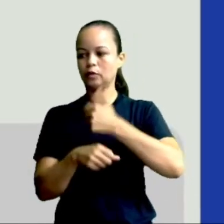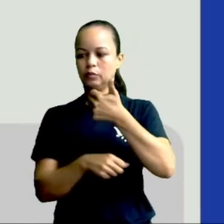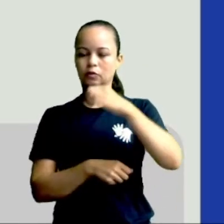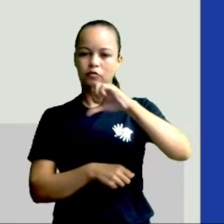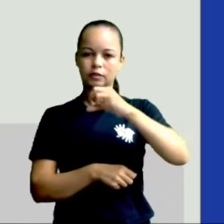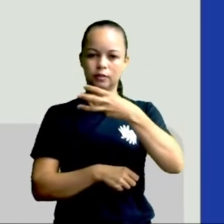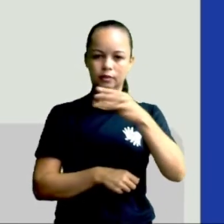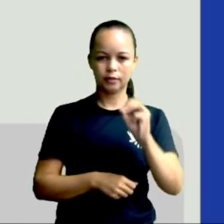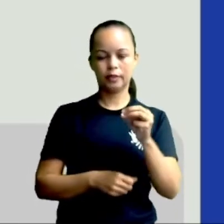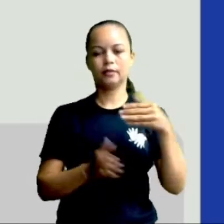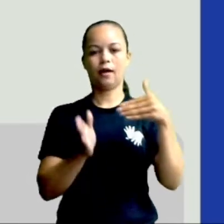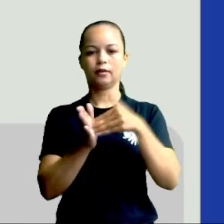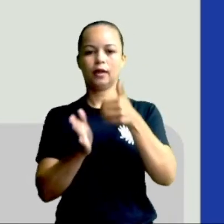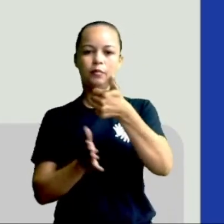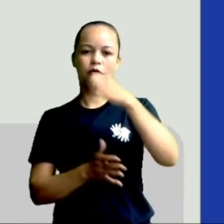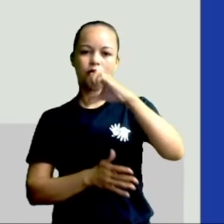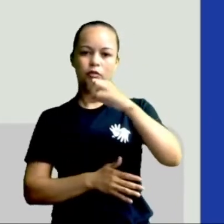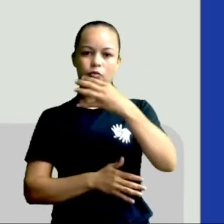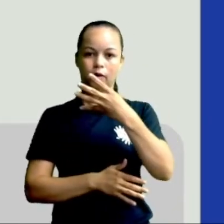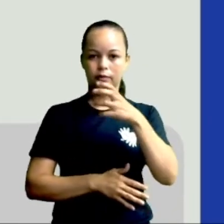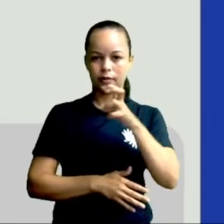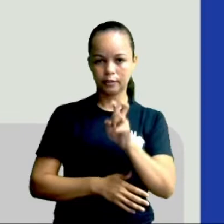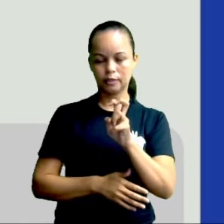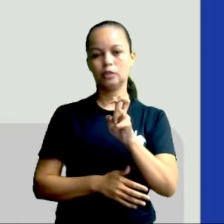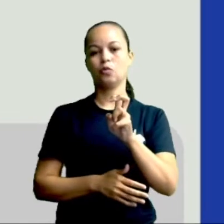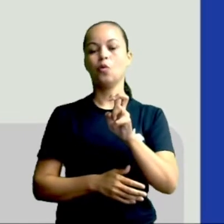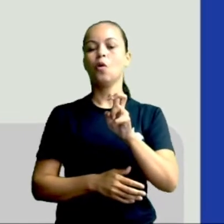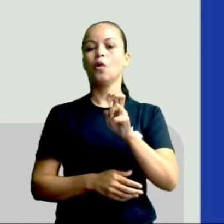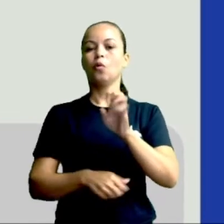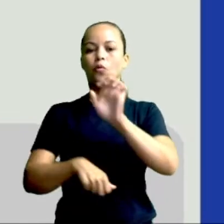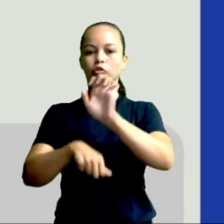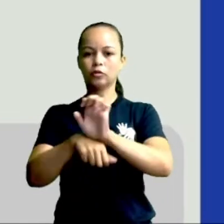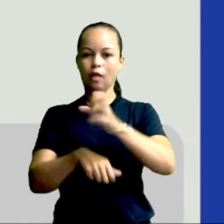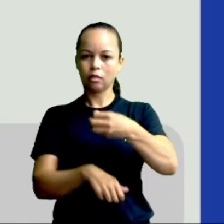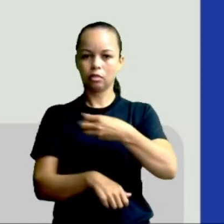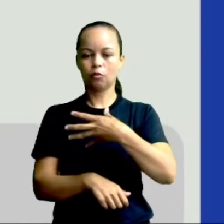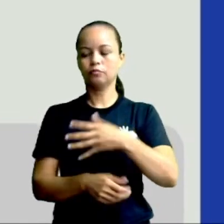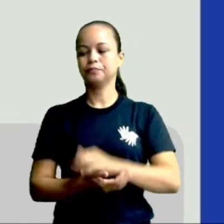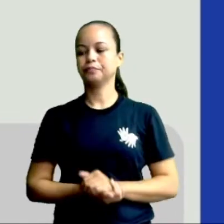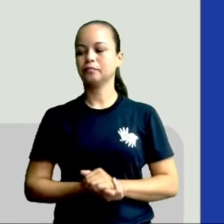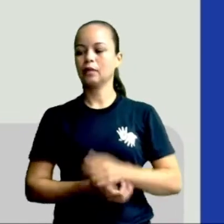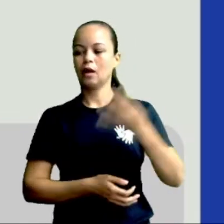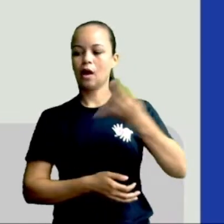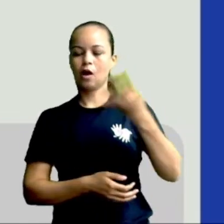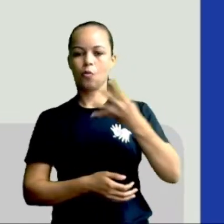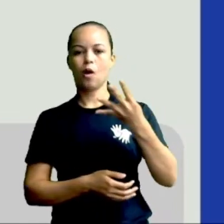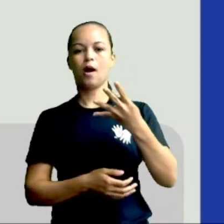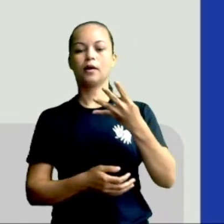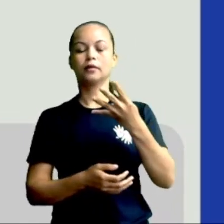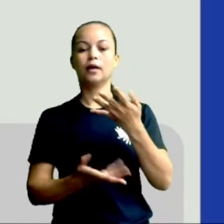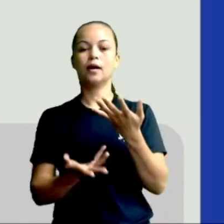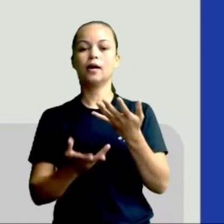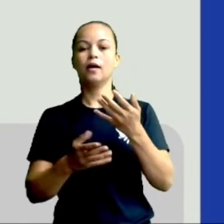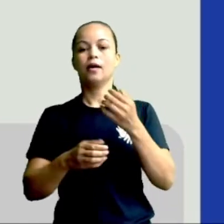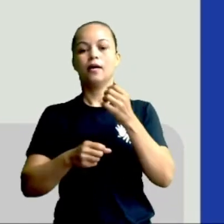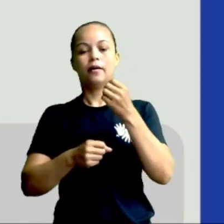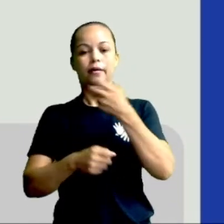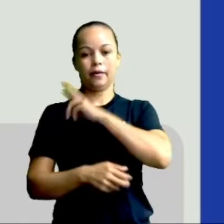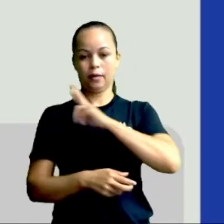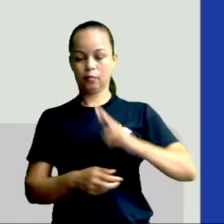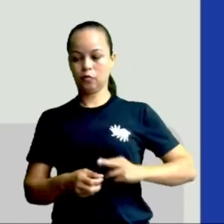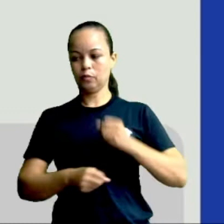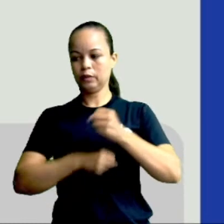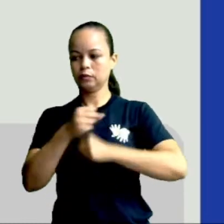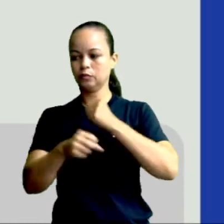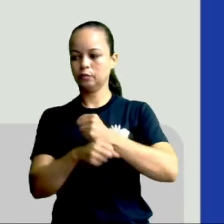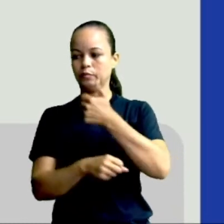1930 até 1945 com o Estado Novo. A Quarta República, de 1945